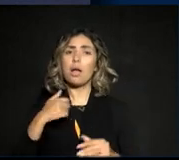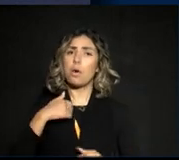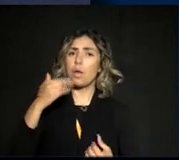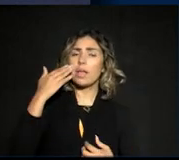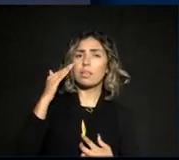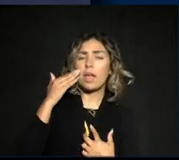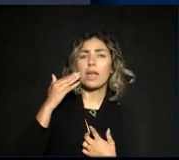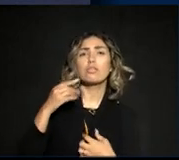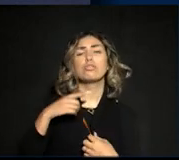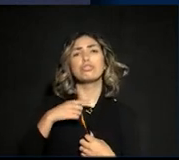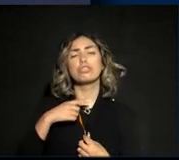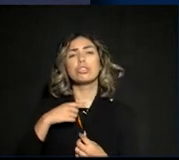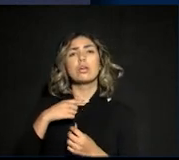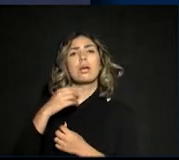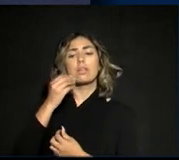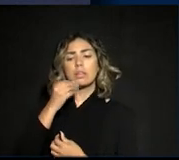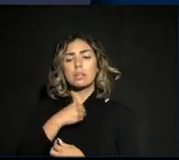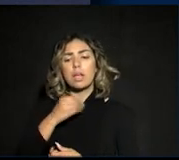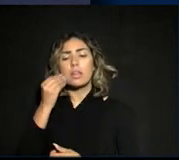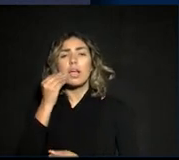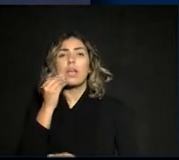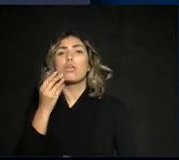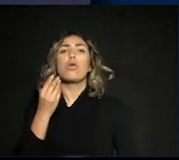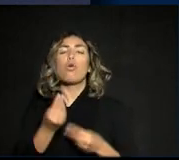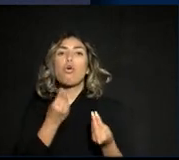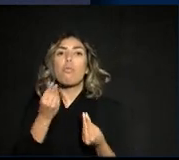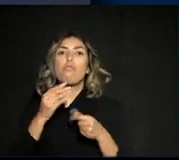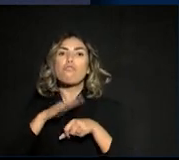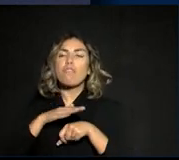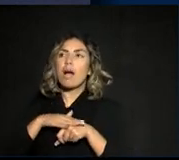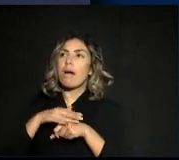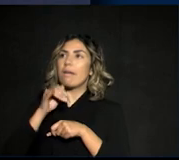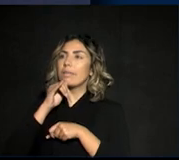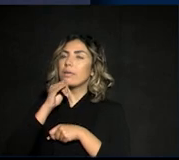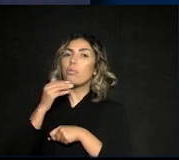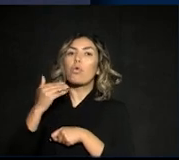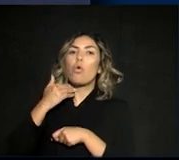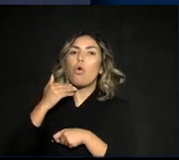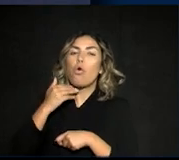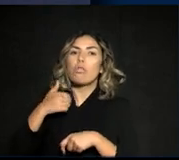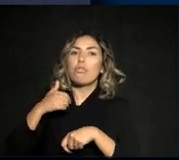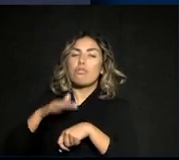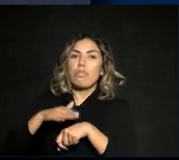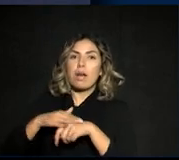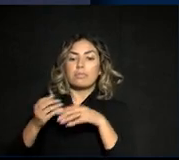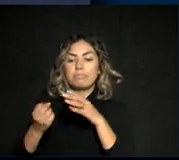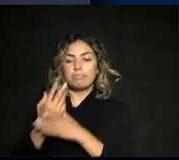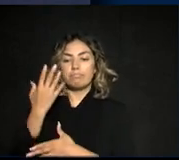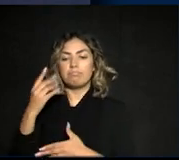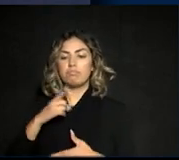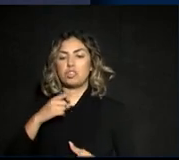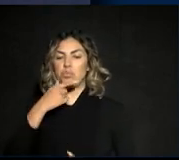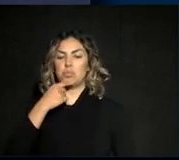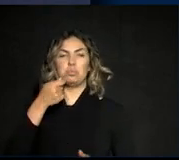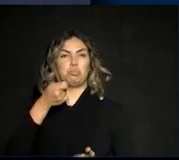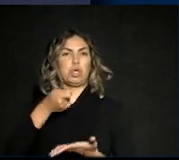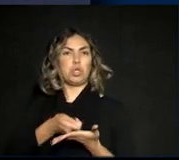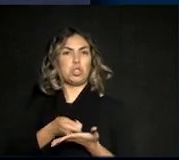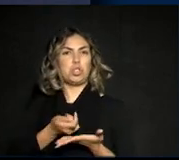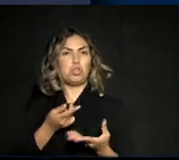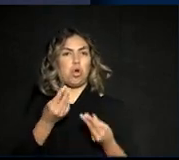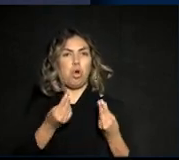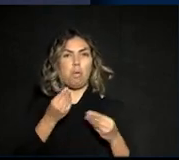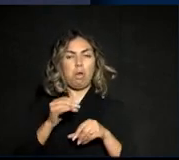a alternativa de se fazer uma conta, não é isso? Do que é o efeito baixista aqui, autista